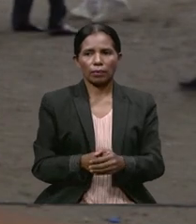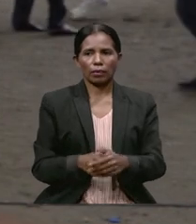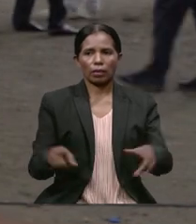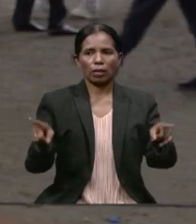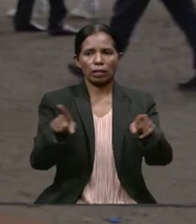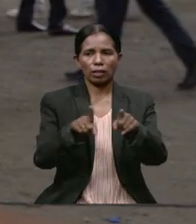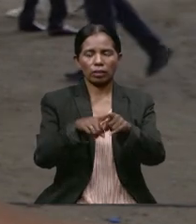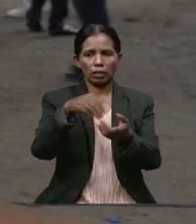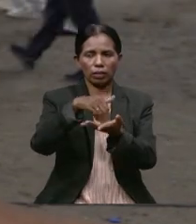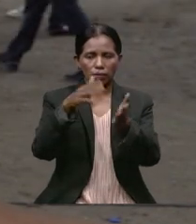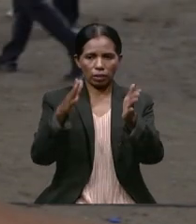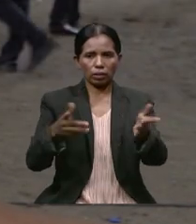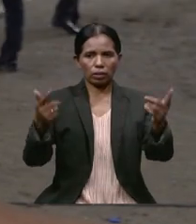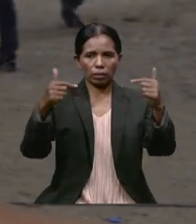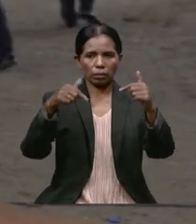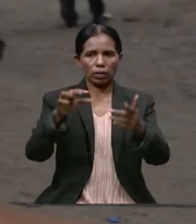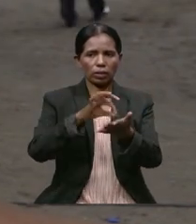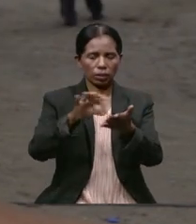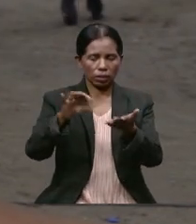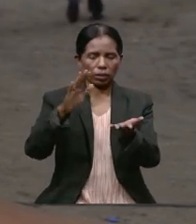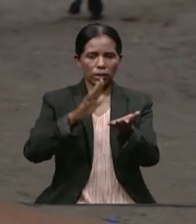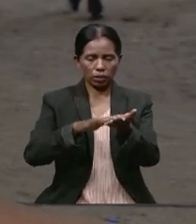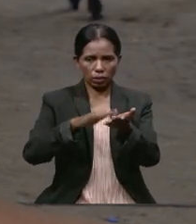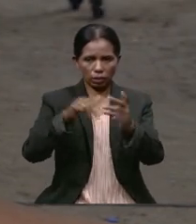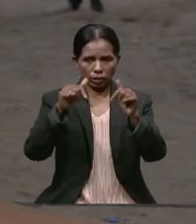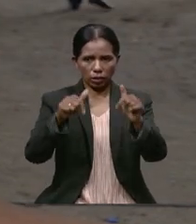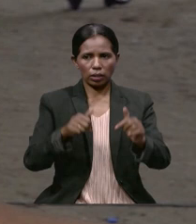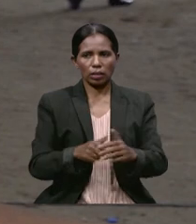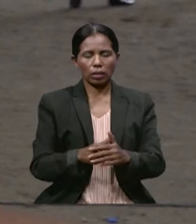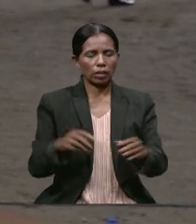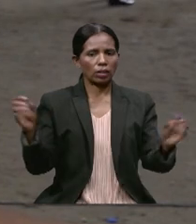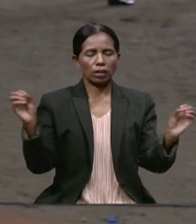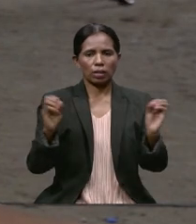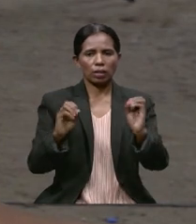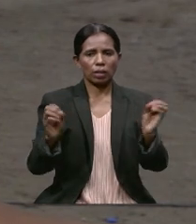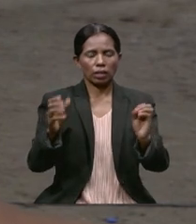anesan estudante tamba mai atu resiste i escola ida ne ne sem